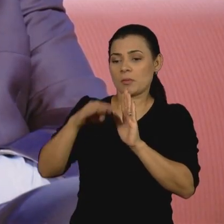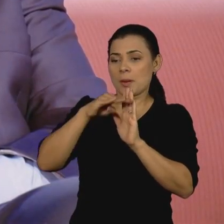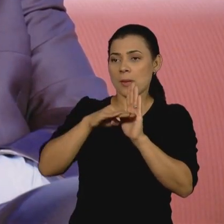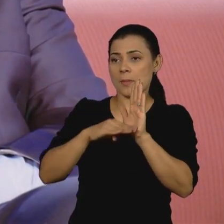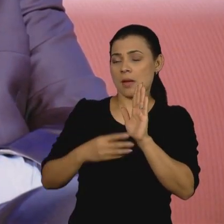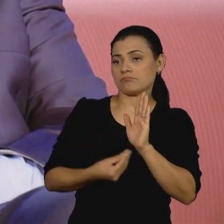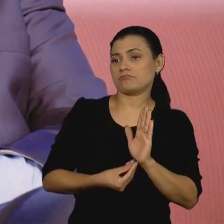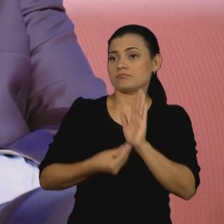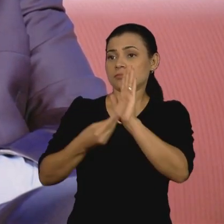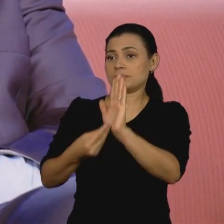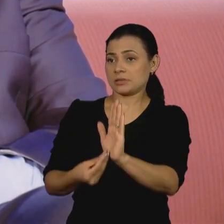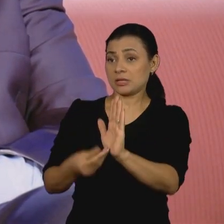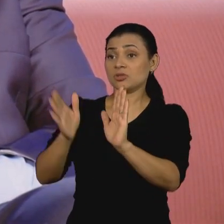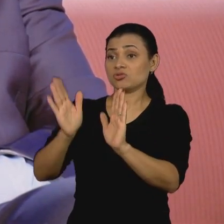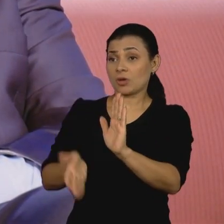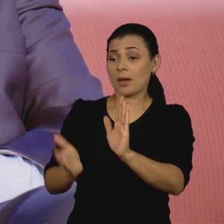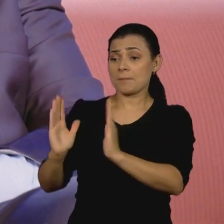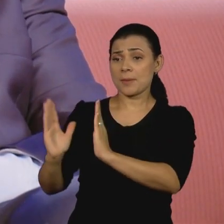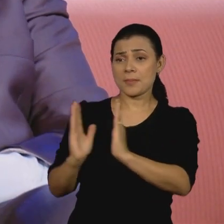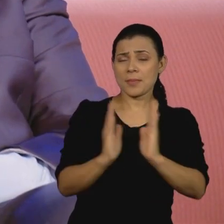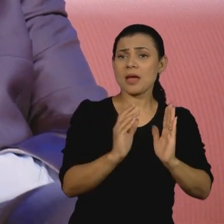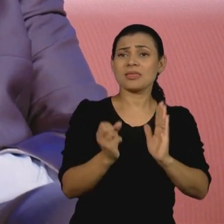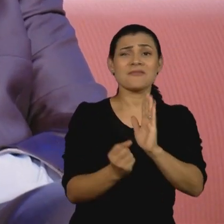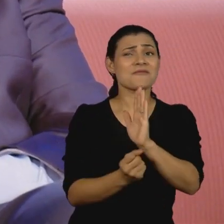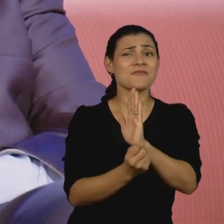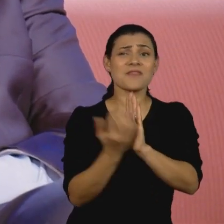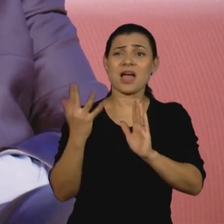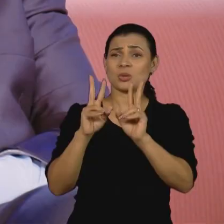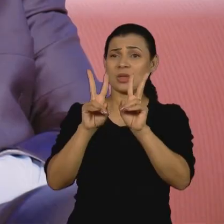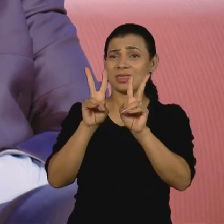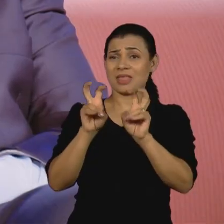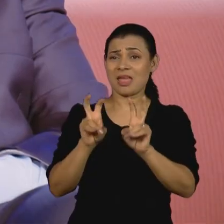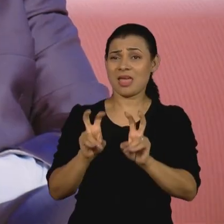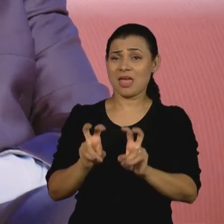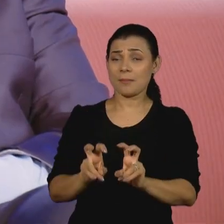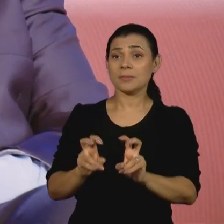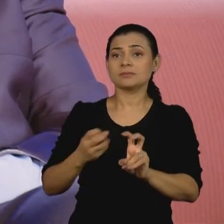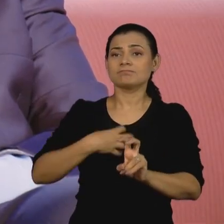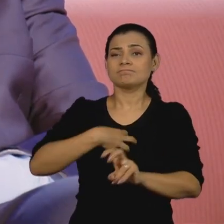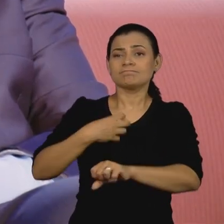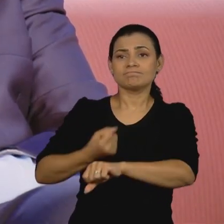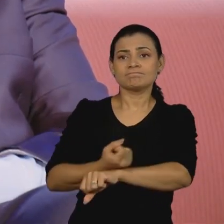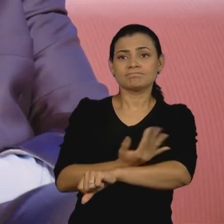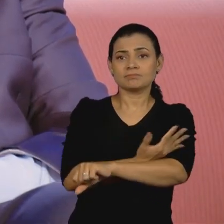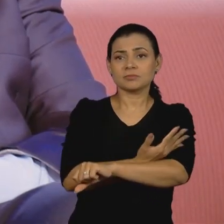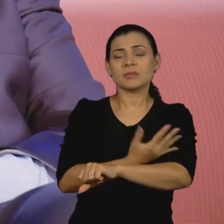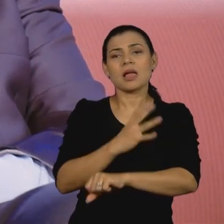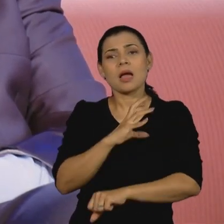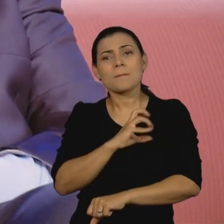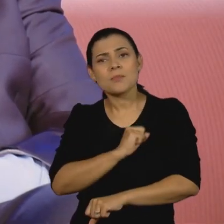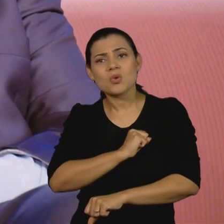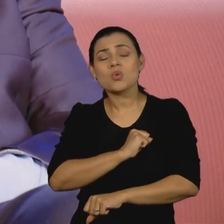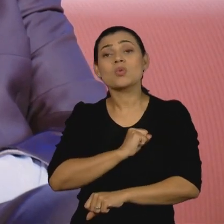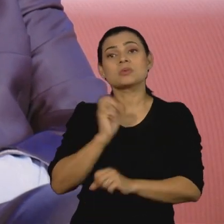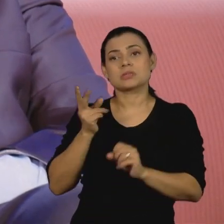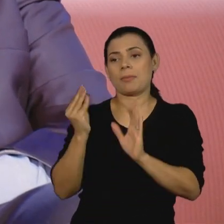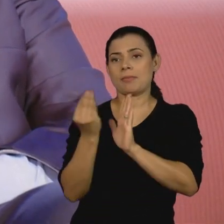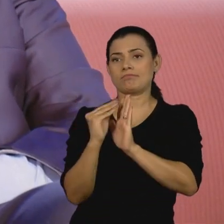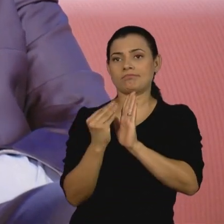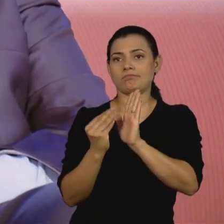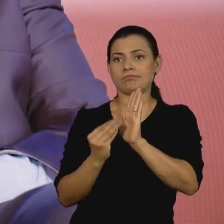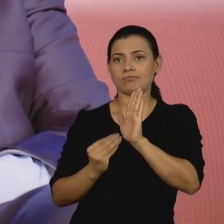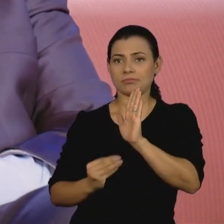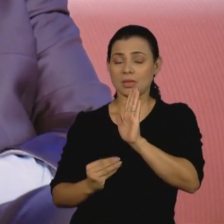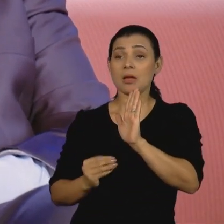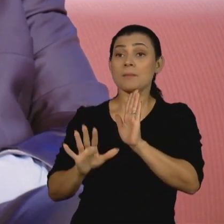Parlamento para sua tramitação, onde vários desses temas sentimentais, amorosos, são tratados. Ali. E